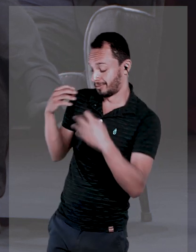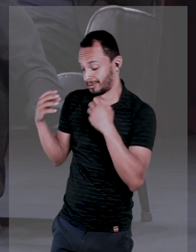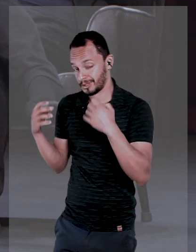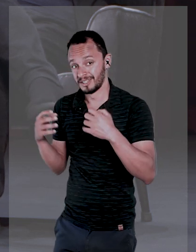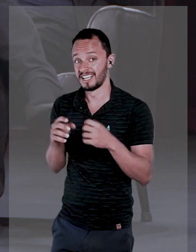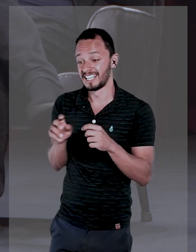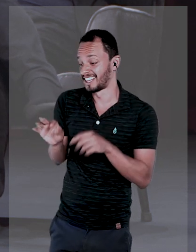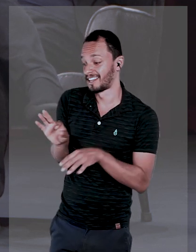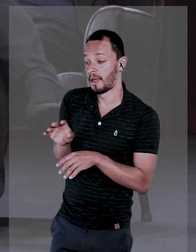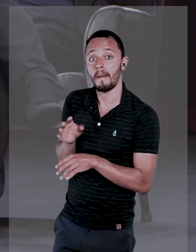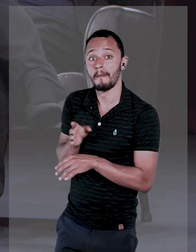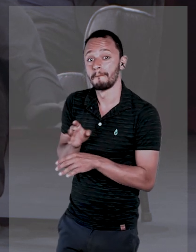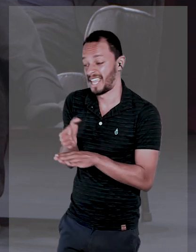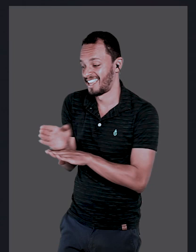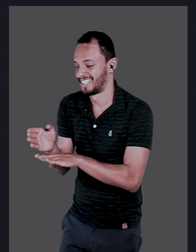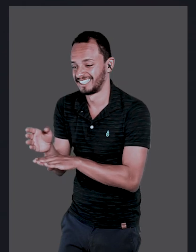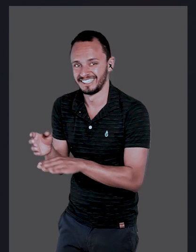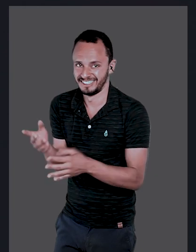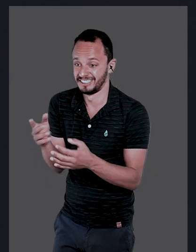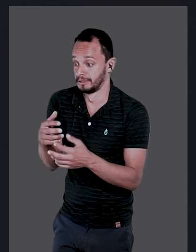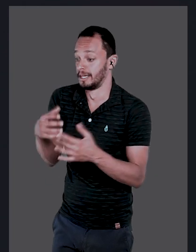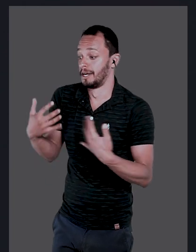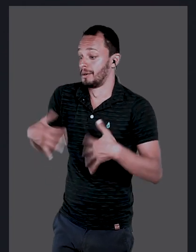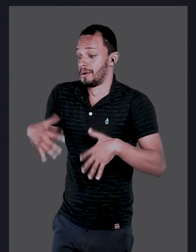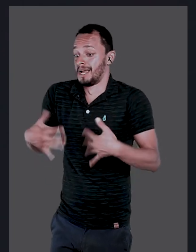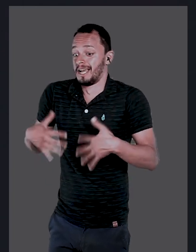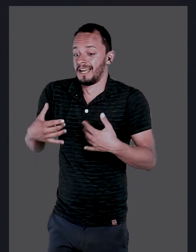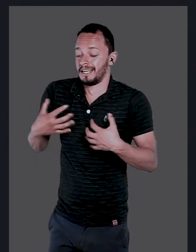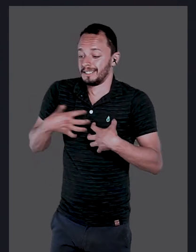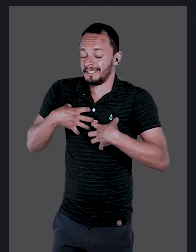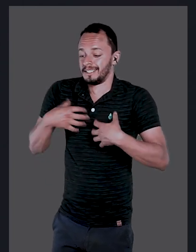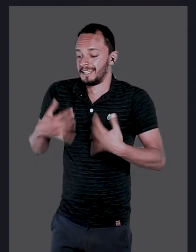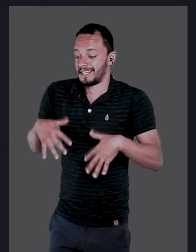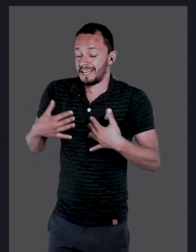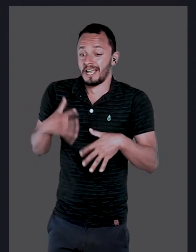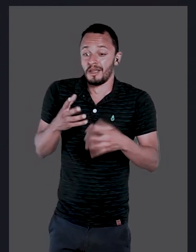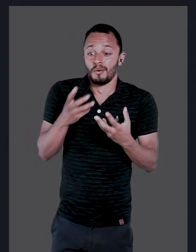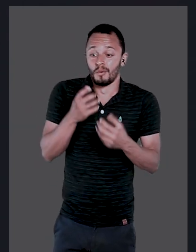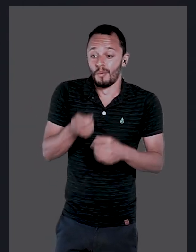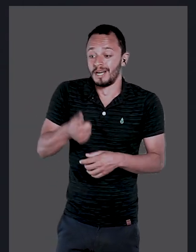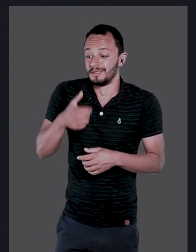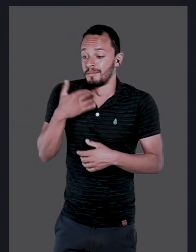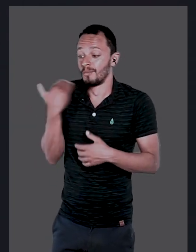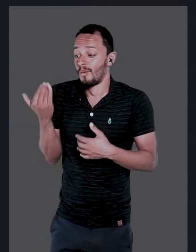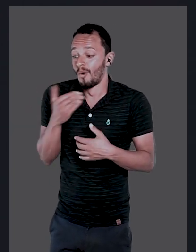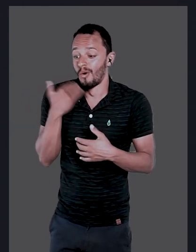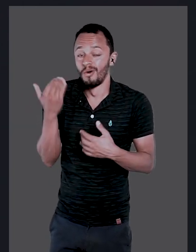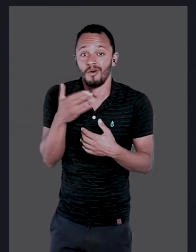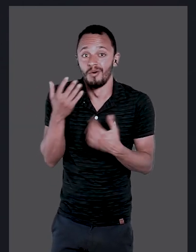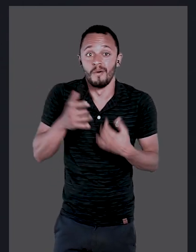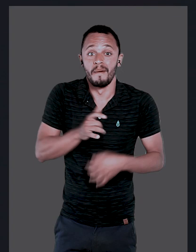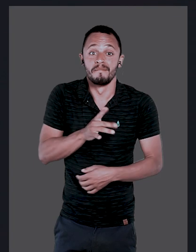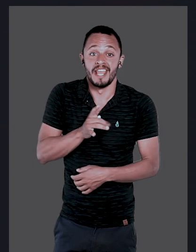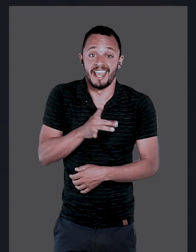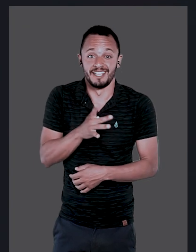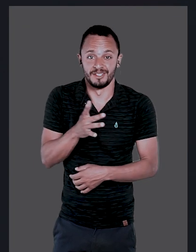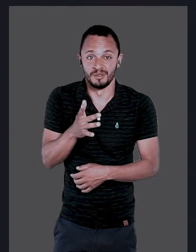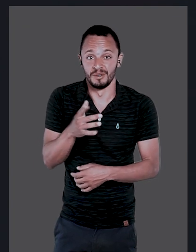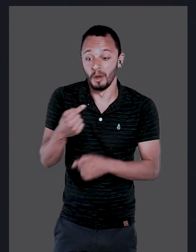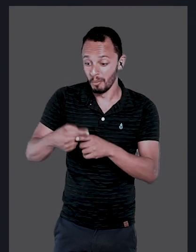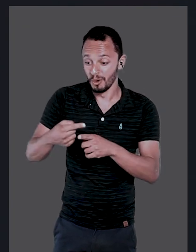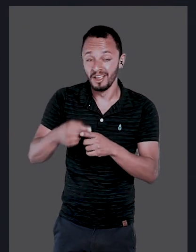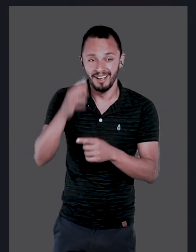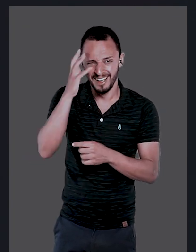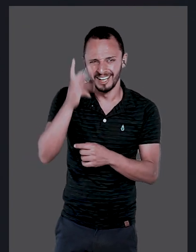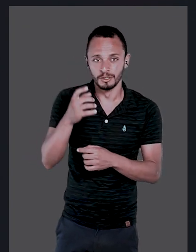medo de morrer. No Ceará, eu até sou um bocadinho talentoso para morrer. Eu acho que sou um pouco